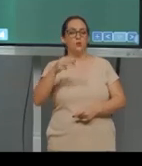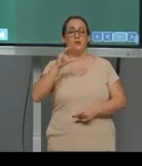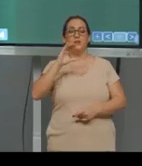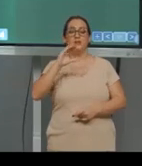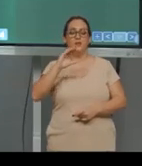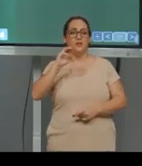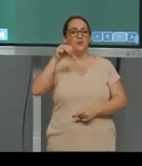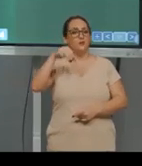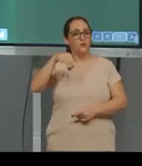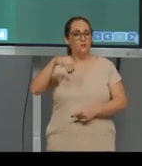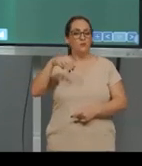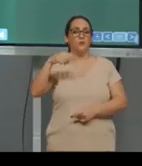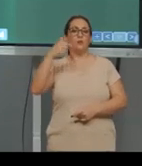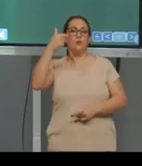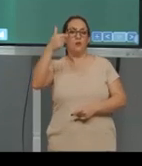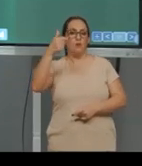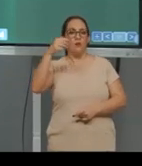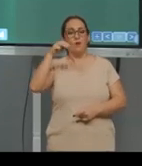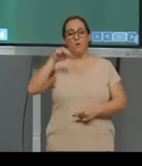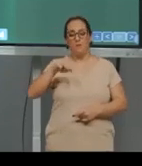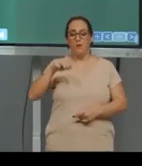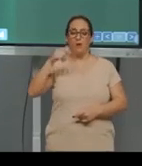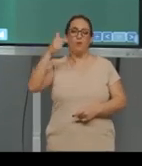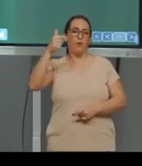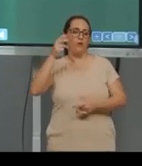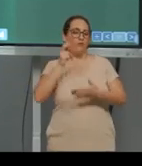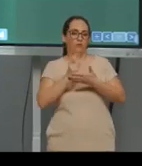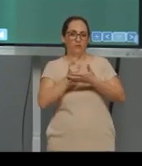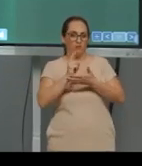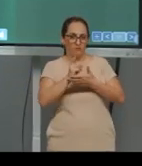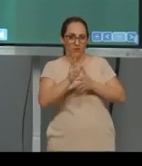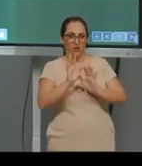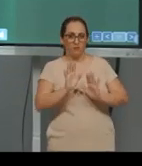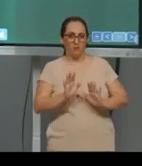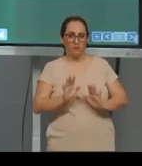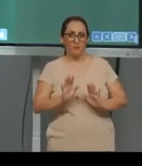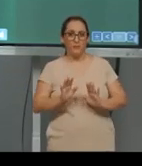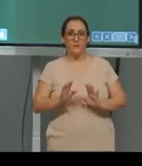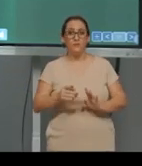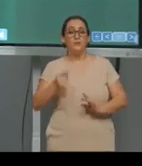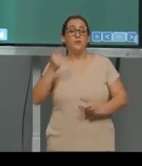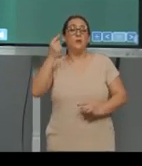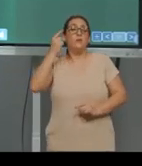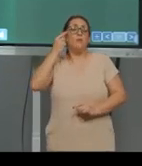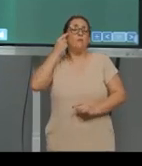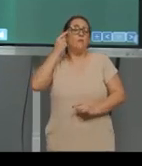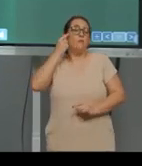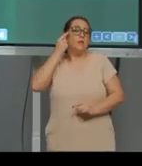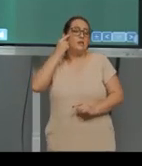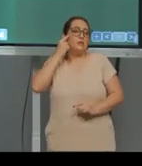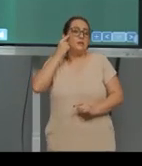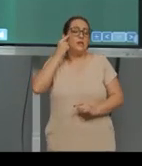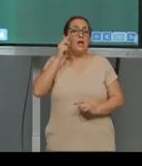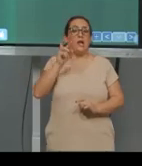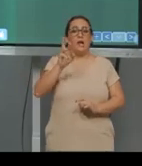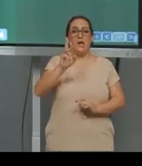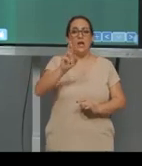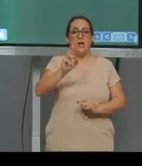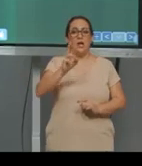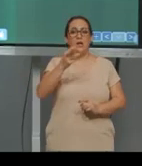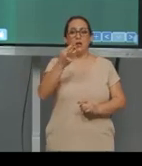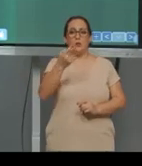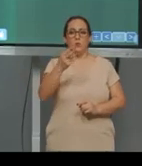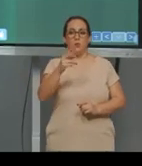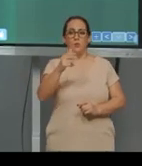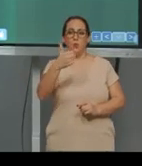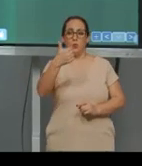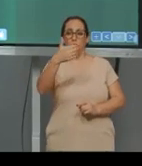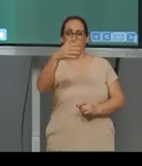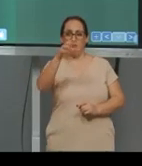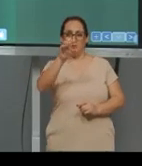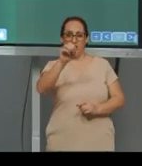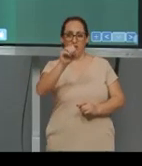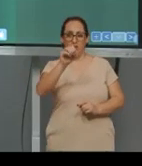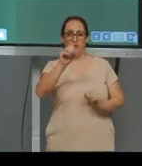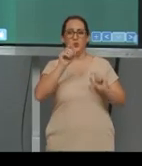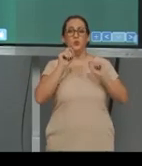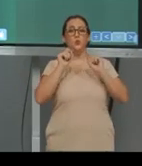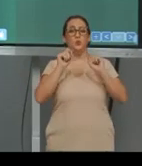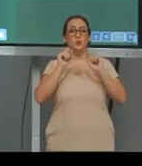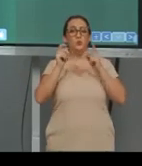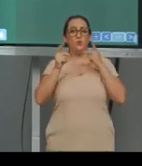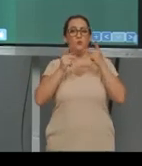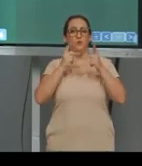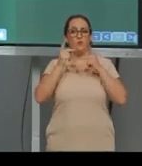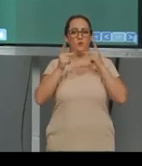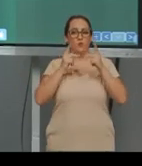considerar, por exemplo, que o raio seja 10 centímetros, só para a gente pensar. Então, o que nós temos que fazer? Substituir